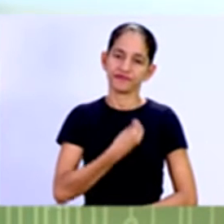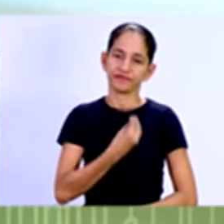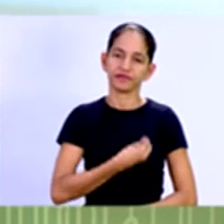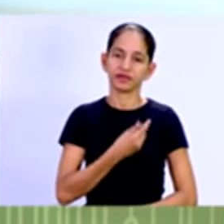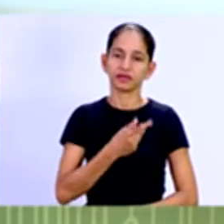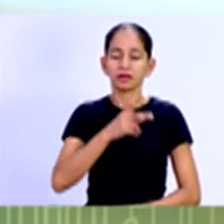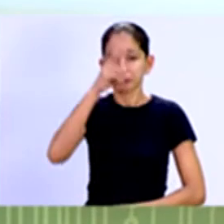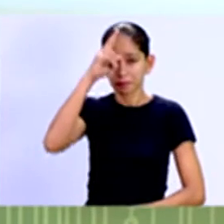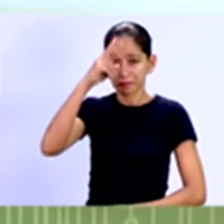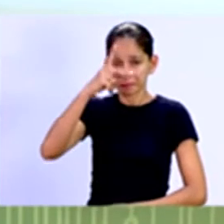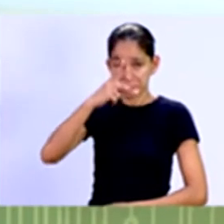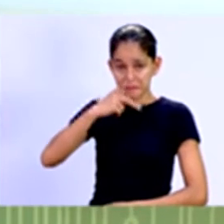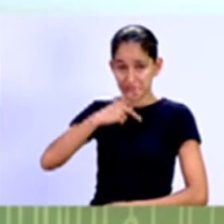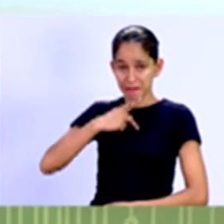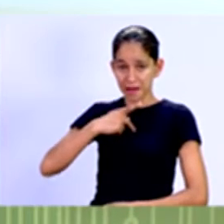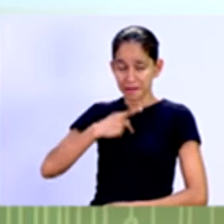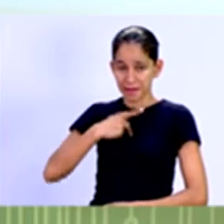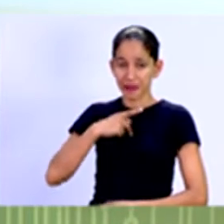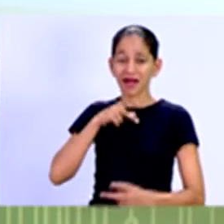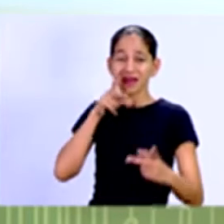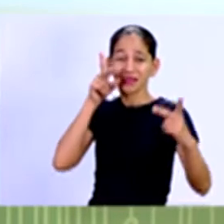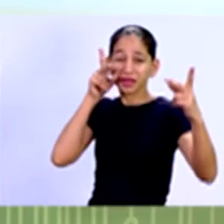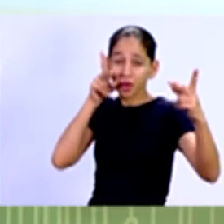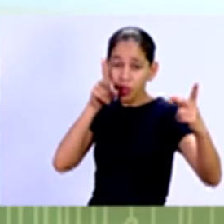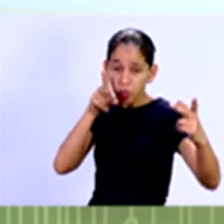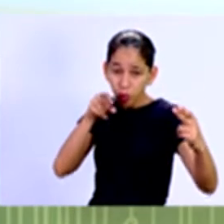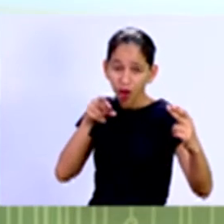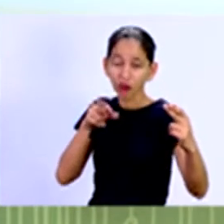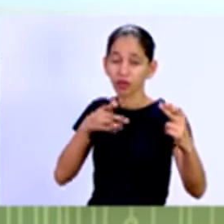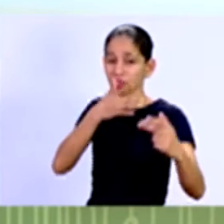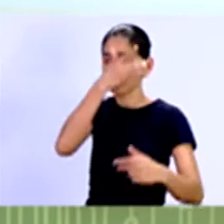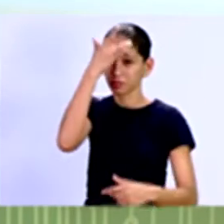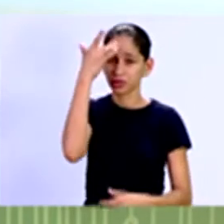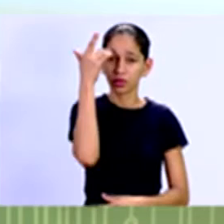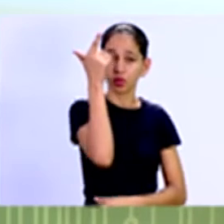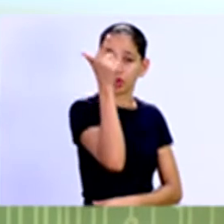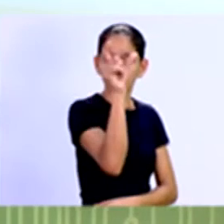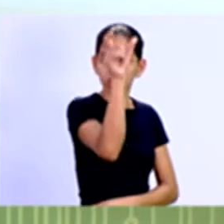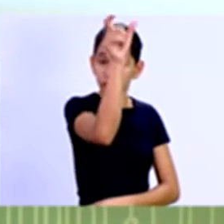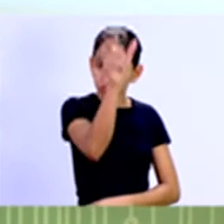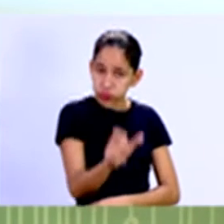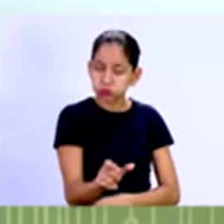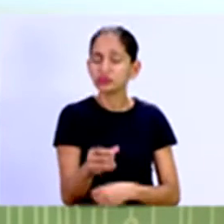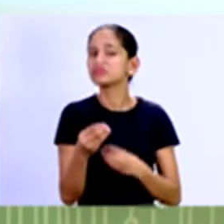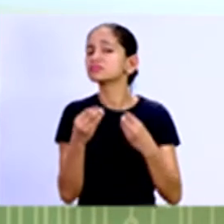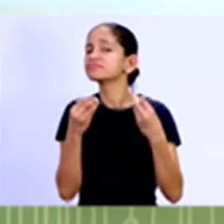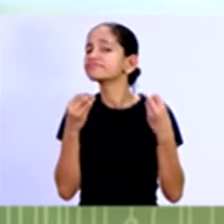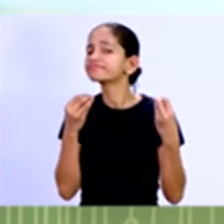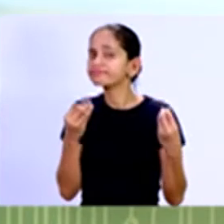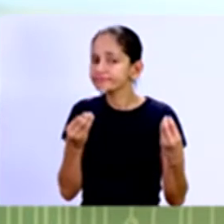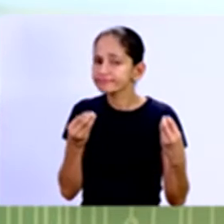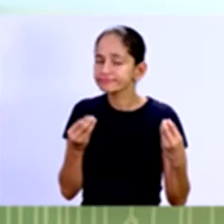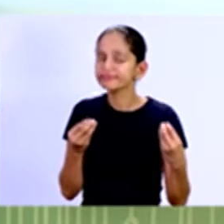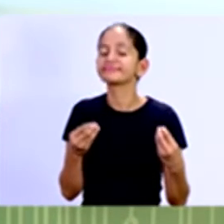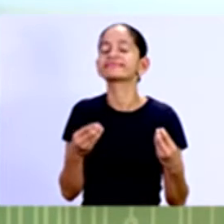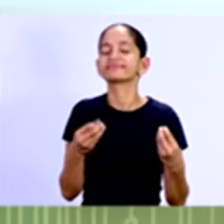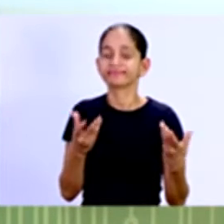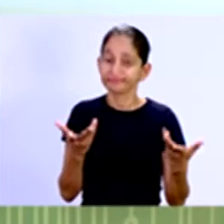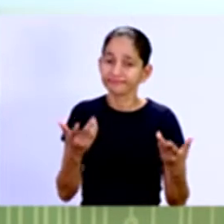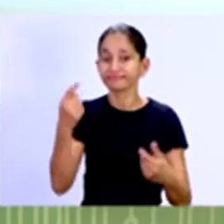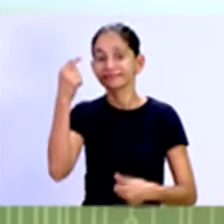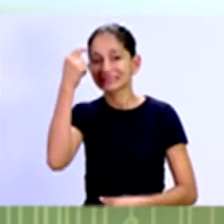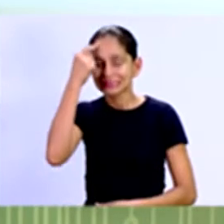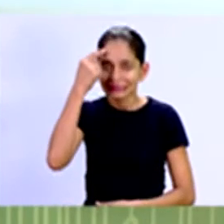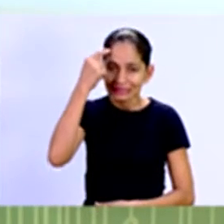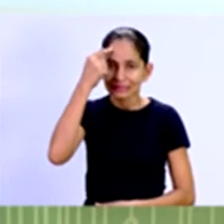para você e para os outros, né, ele está dizendo que nós temos que, bom, será que se é